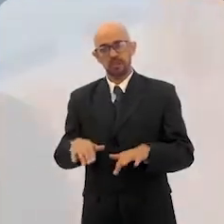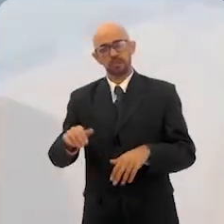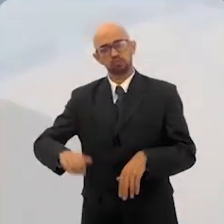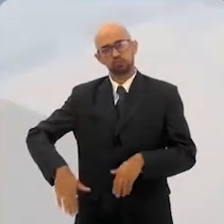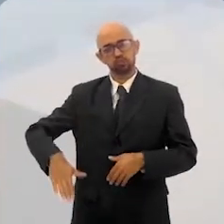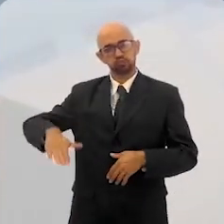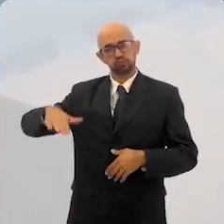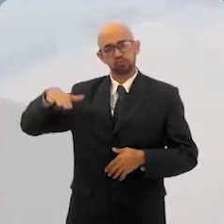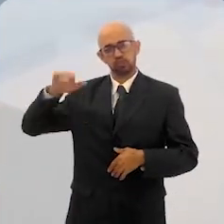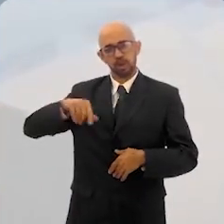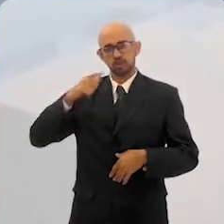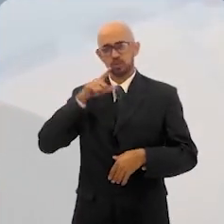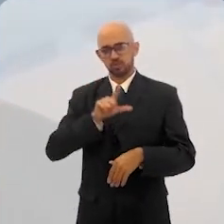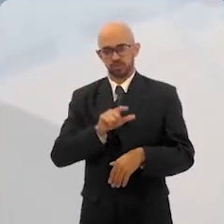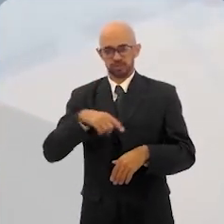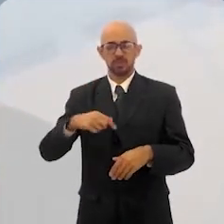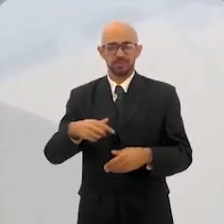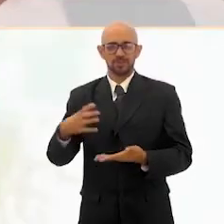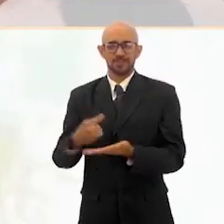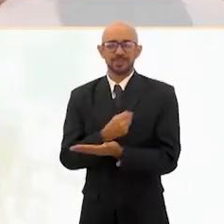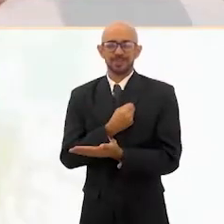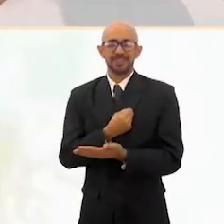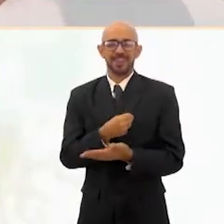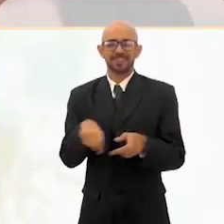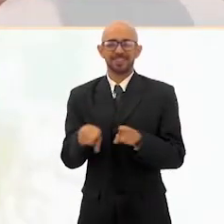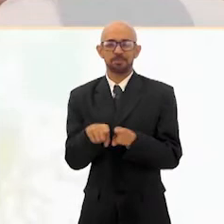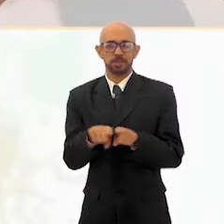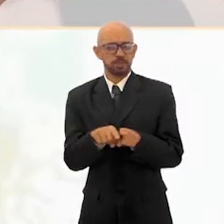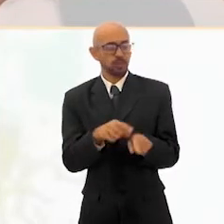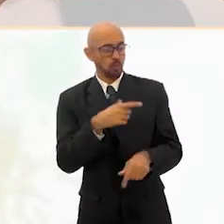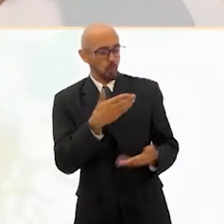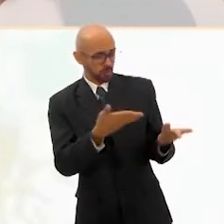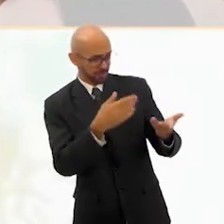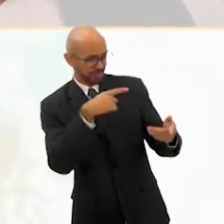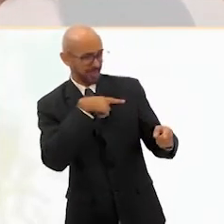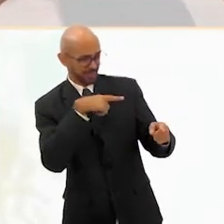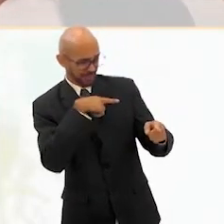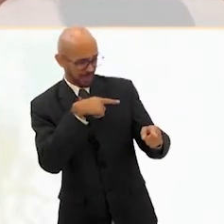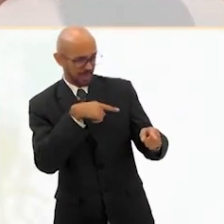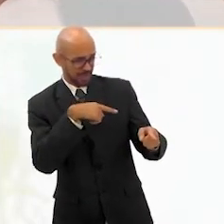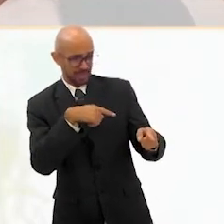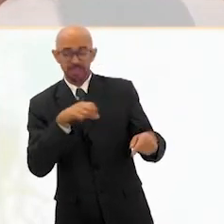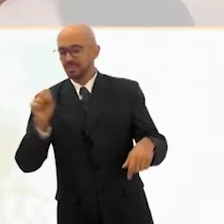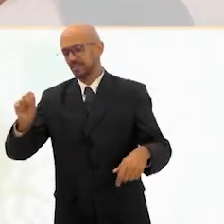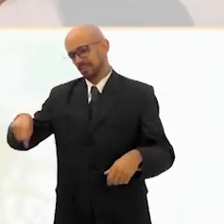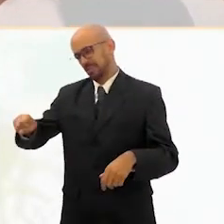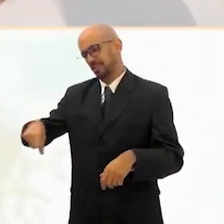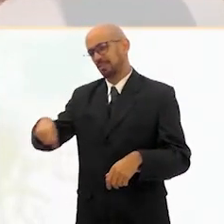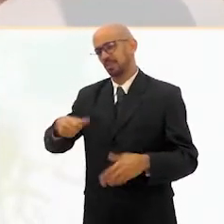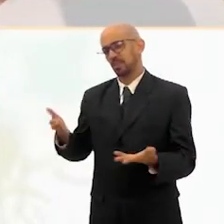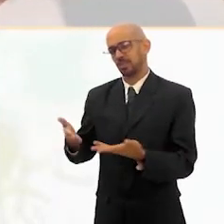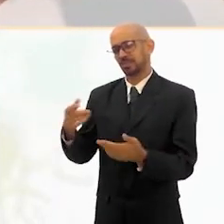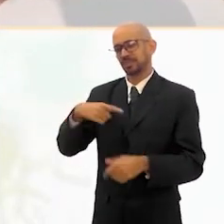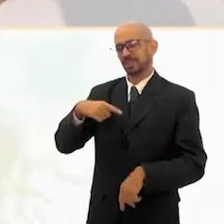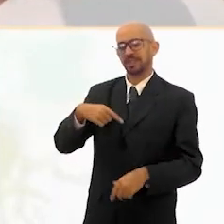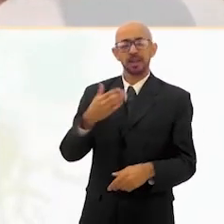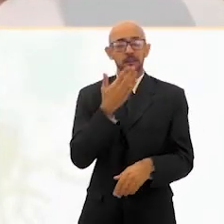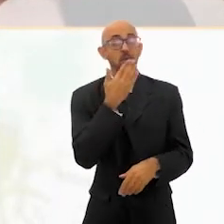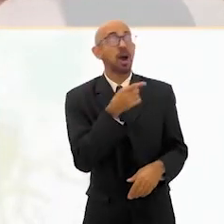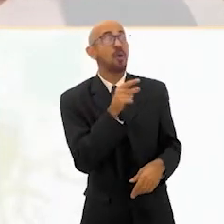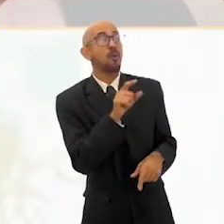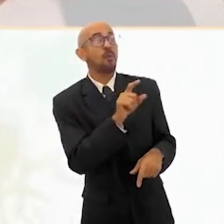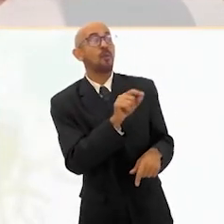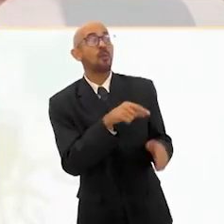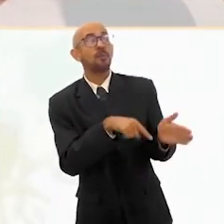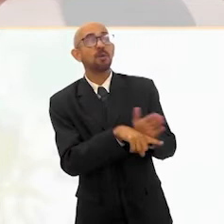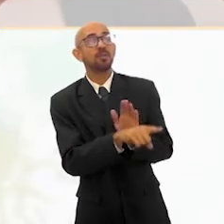vida a gente conseguiu também recuperar isso. Ah, é? Você tem pet hoje? Já Hoje eu teve? tenho. Tenho Qual é o pet e seu eu acho